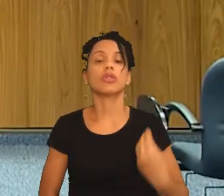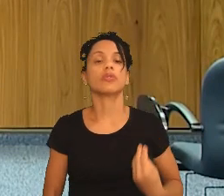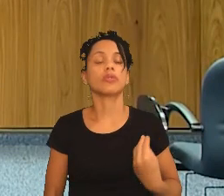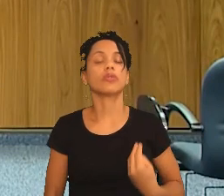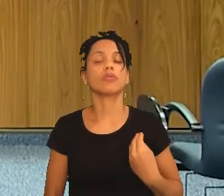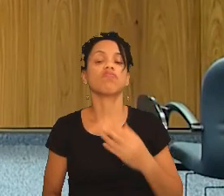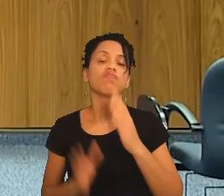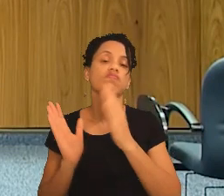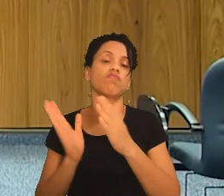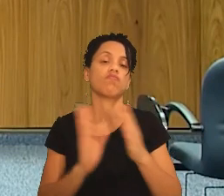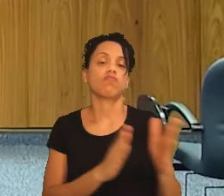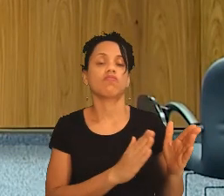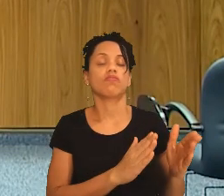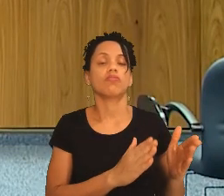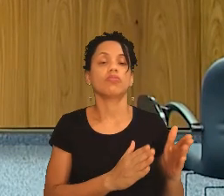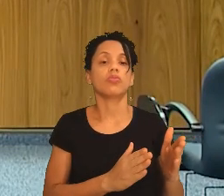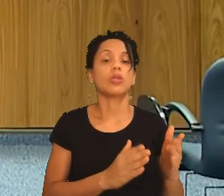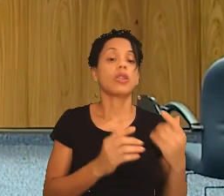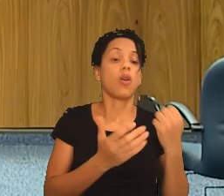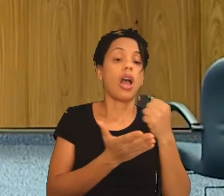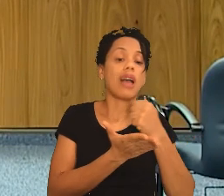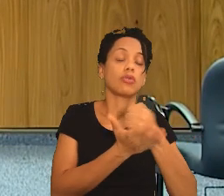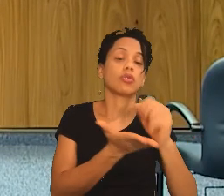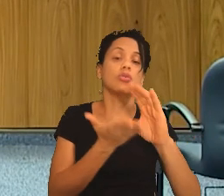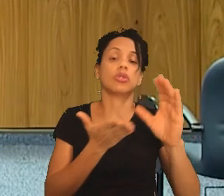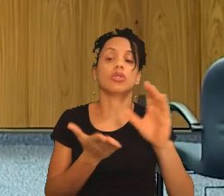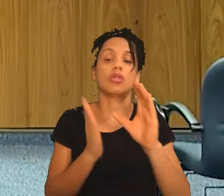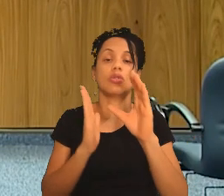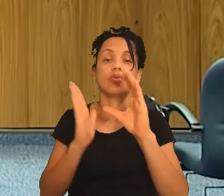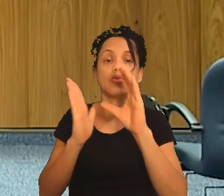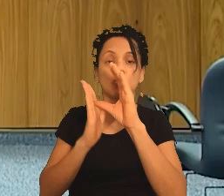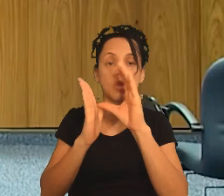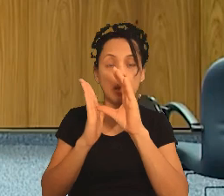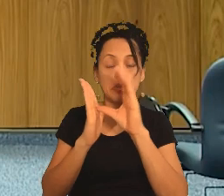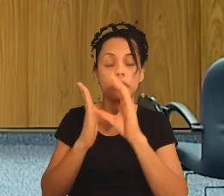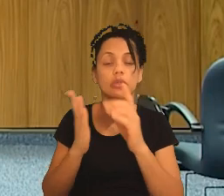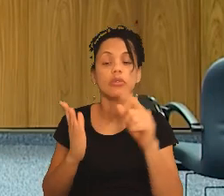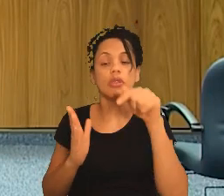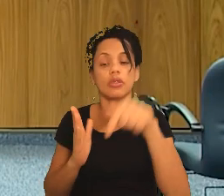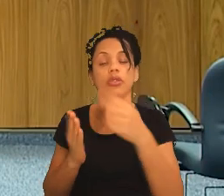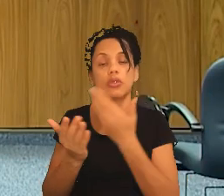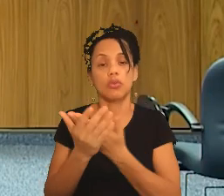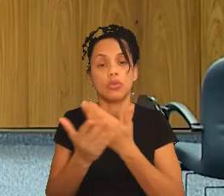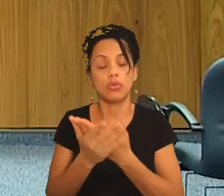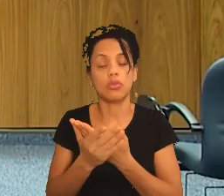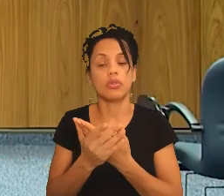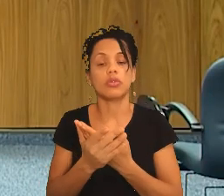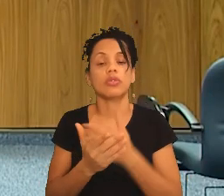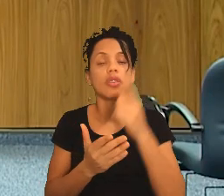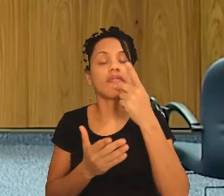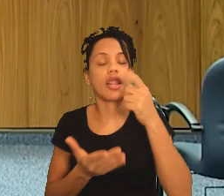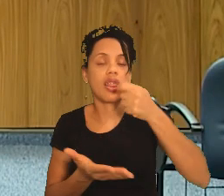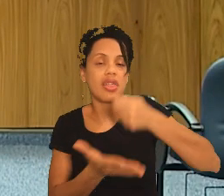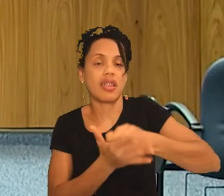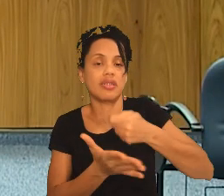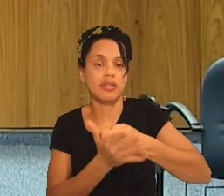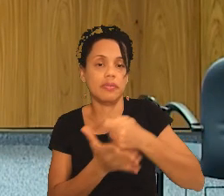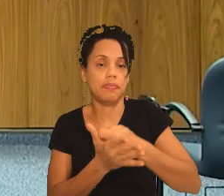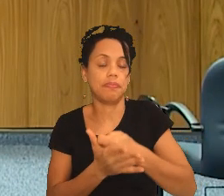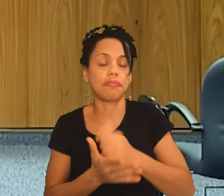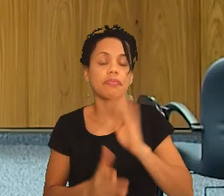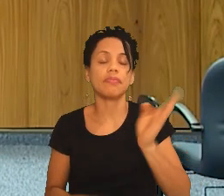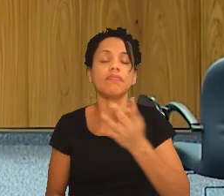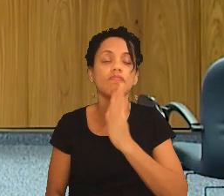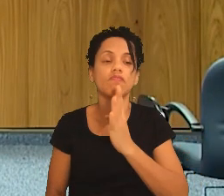que aquela propriedade constatada ali é uma propriedade rígida. Né? Então, hoje a gente vivencia muito desse